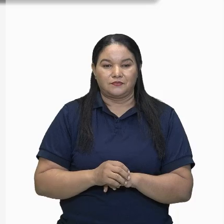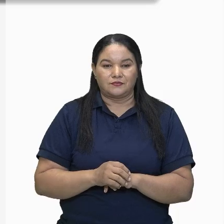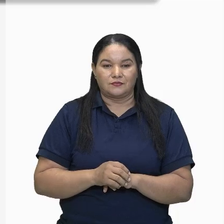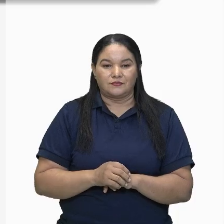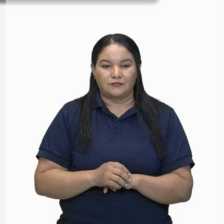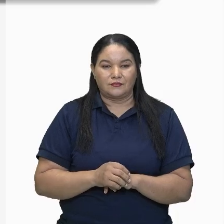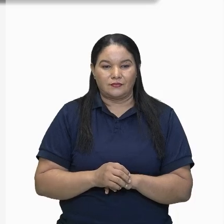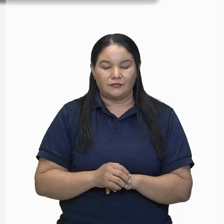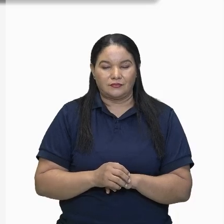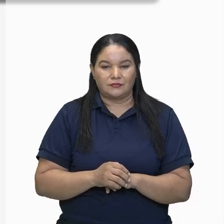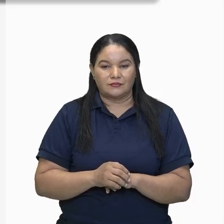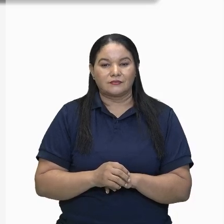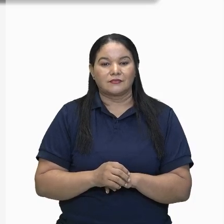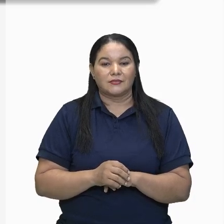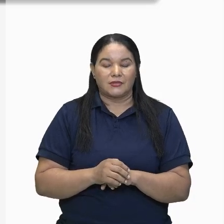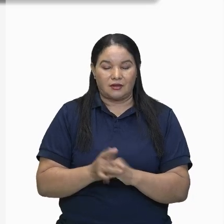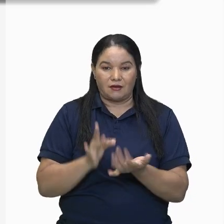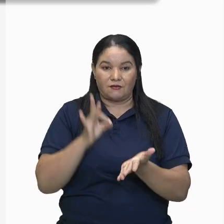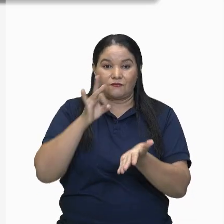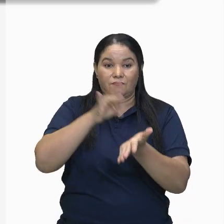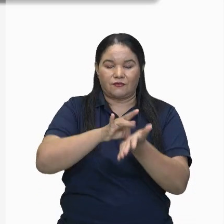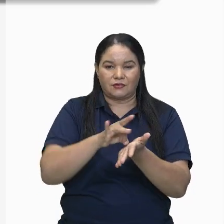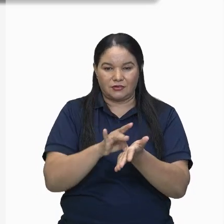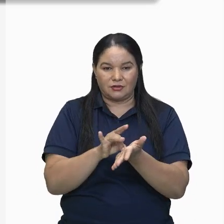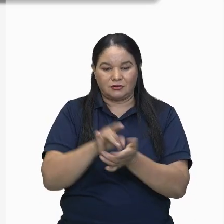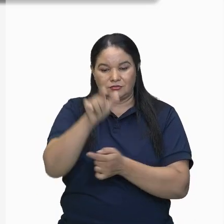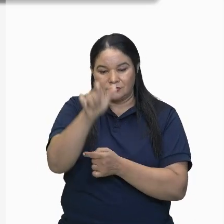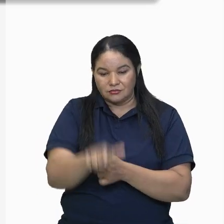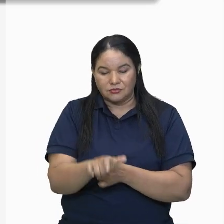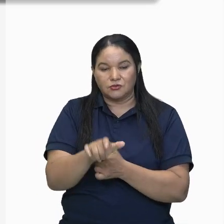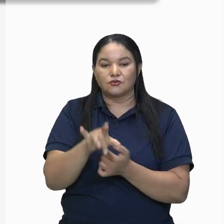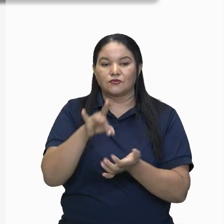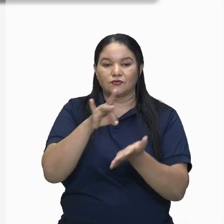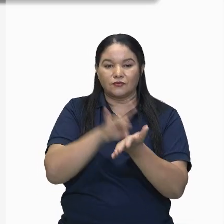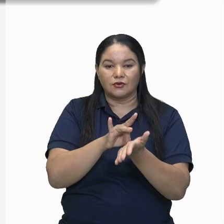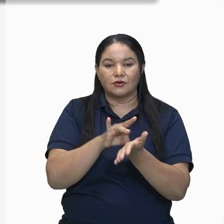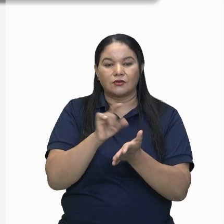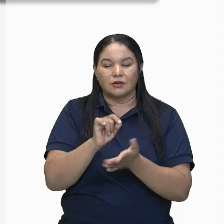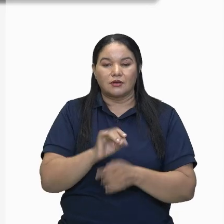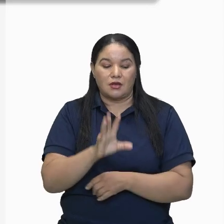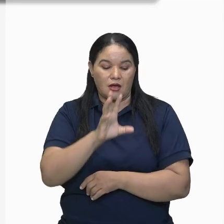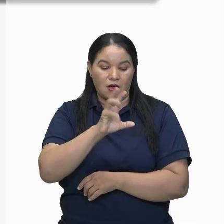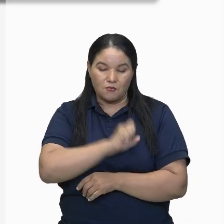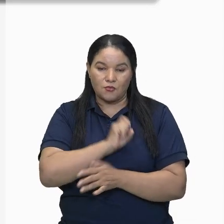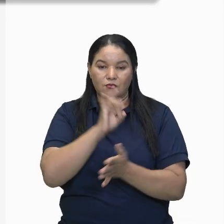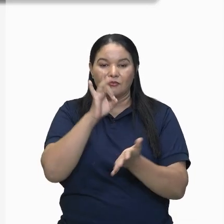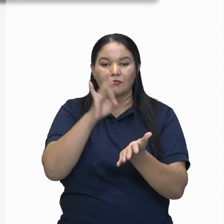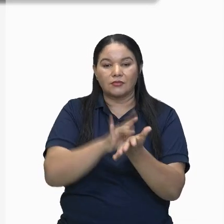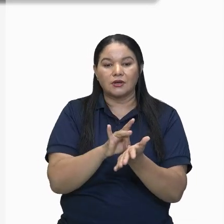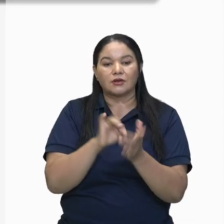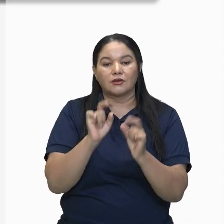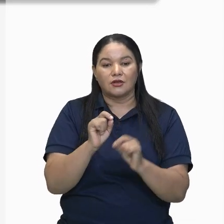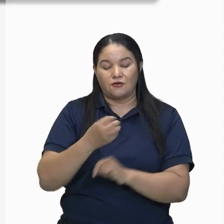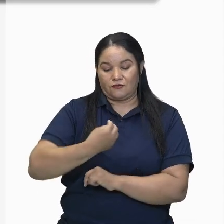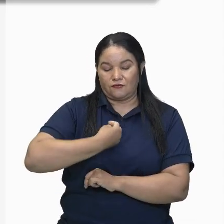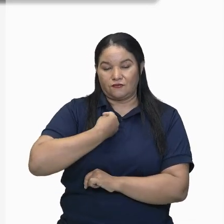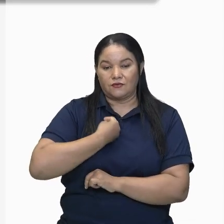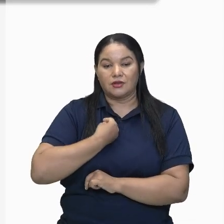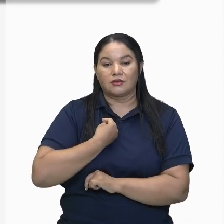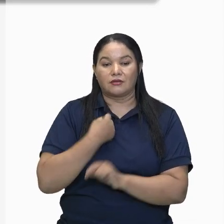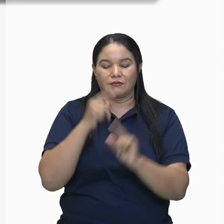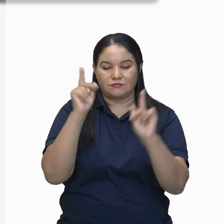grandeza da vontade afirmativa do homem. Praticar o amor fati é viver